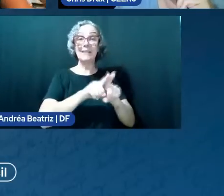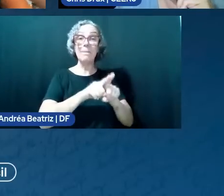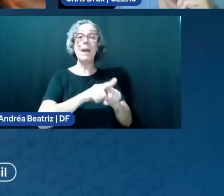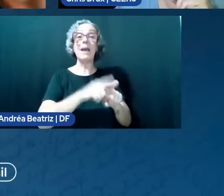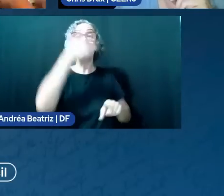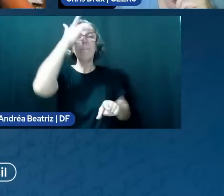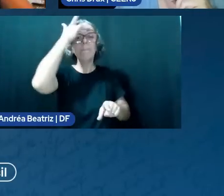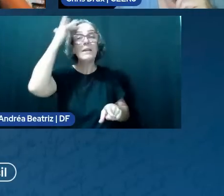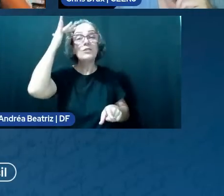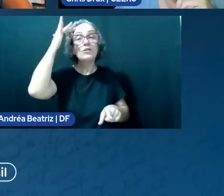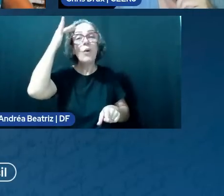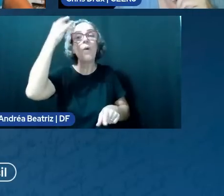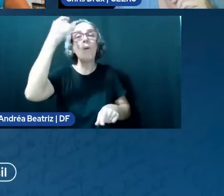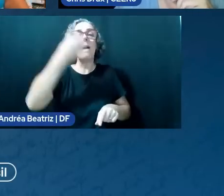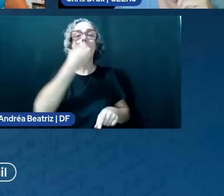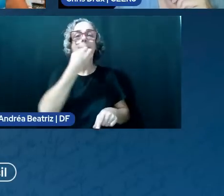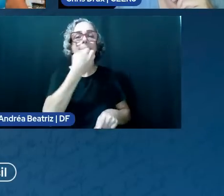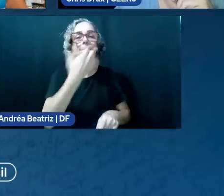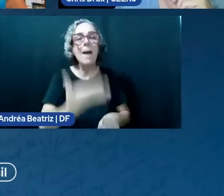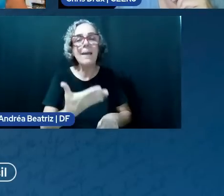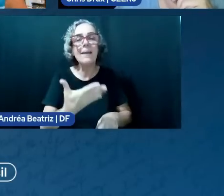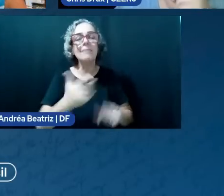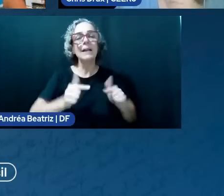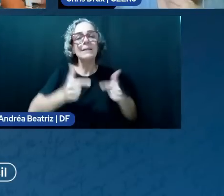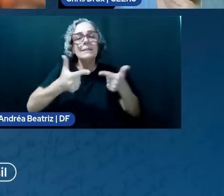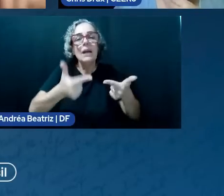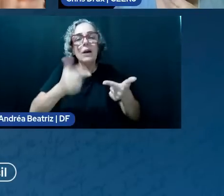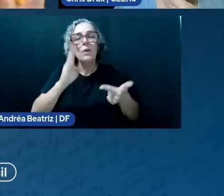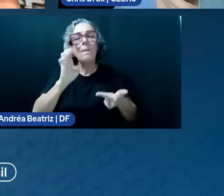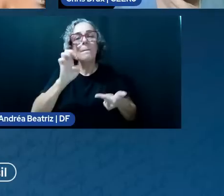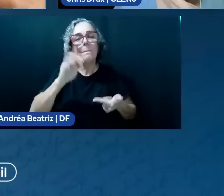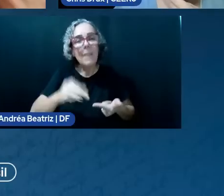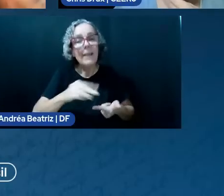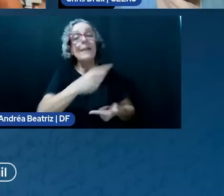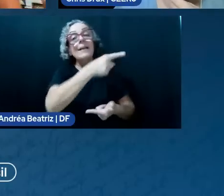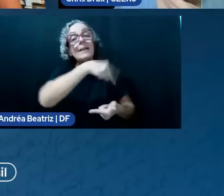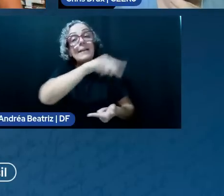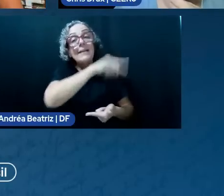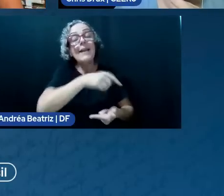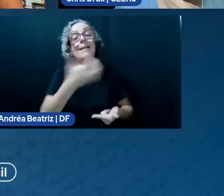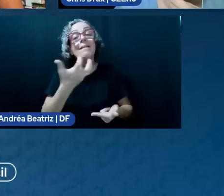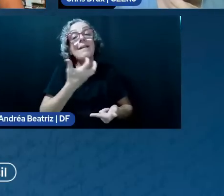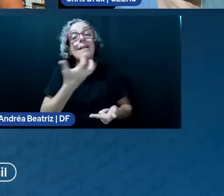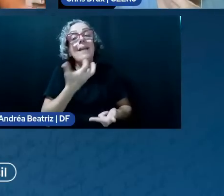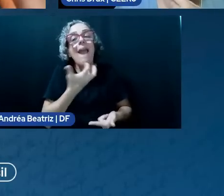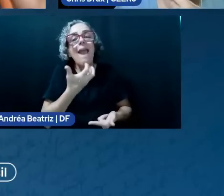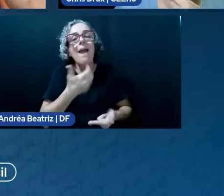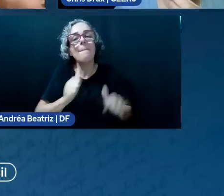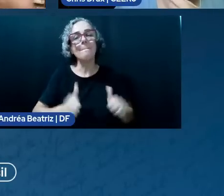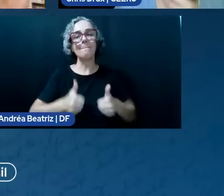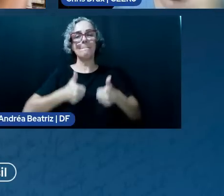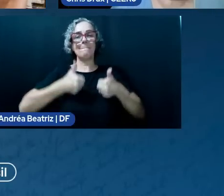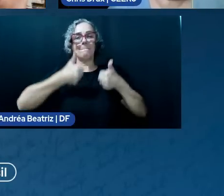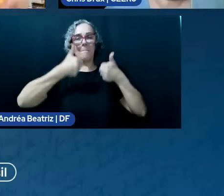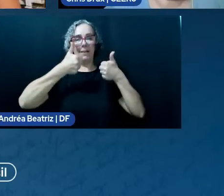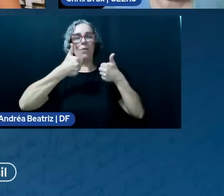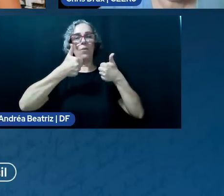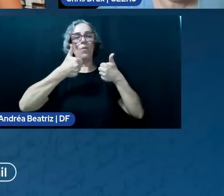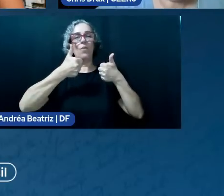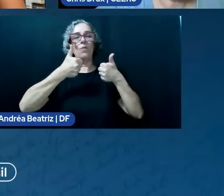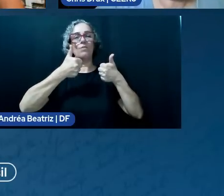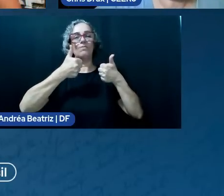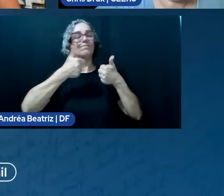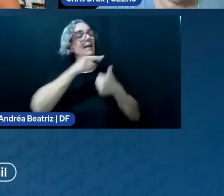mas aqueles suscetíveis de se melhorarem. E o que que a gente entende como suscetível de se melhorar? Os que têm